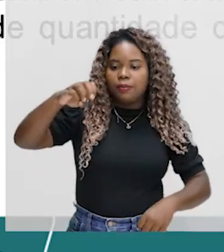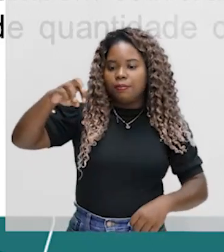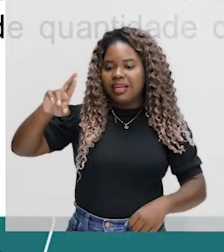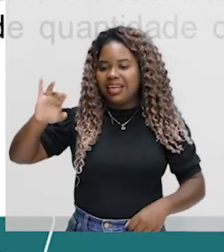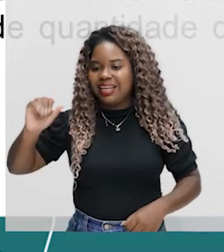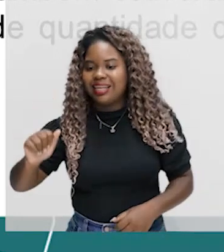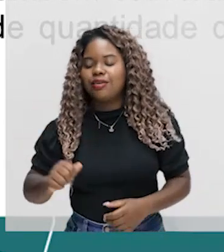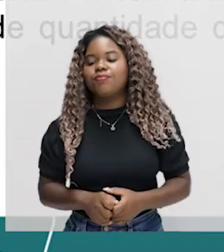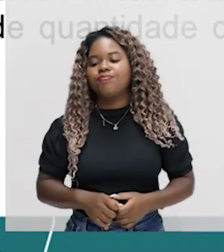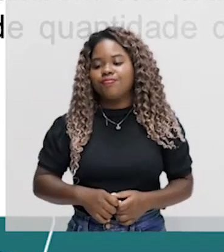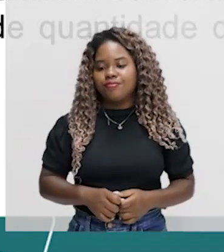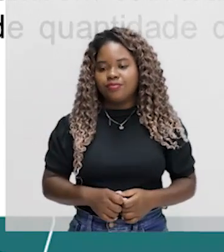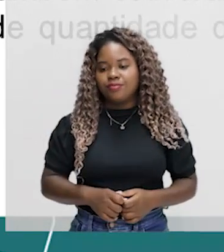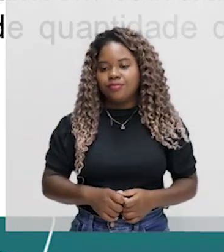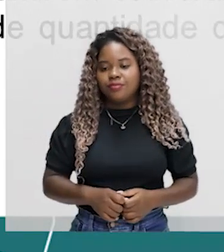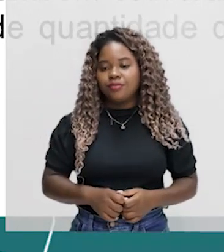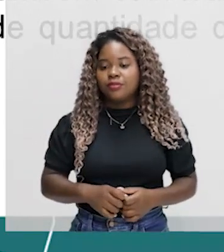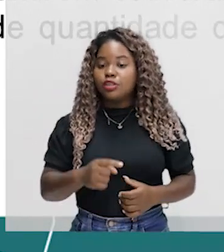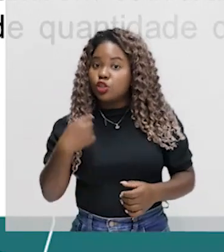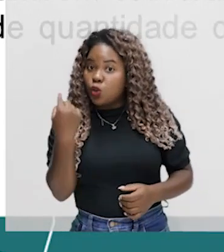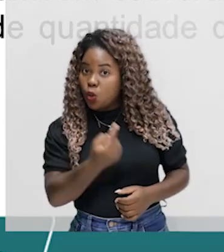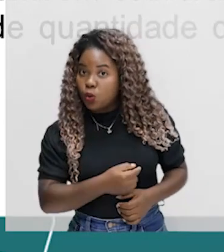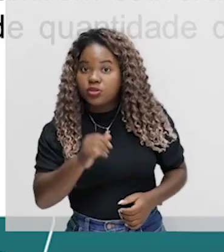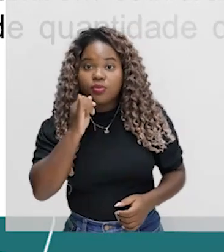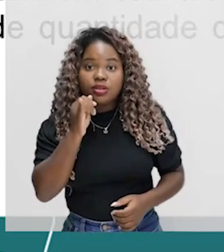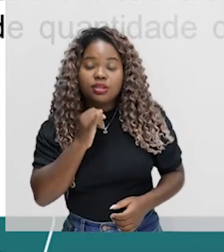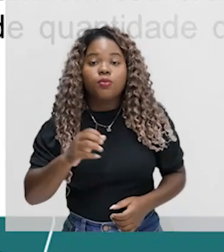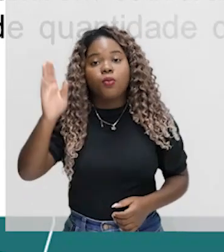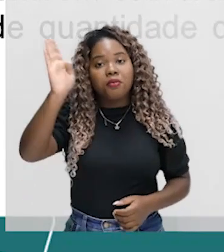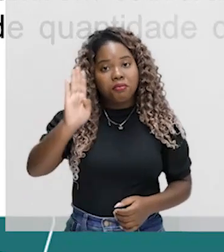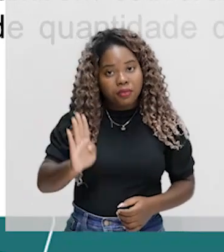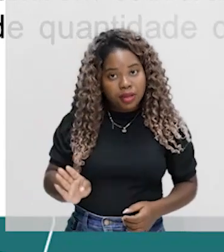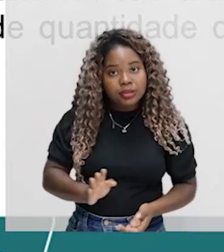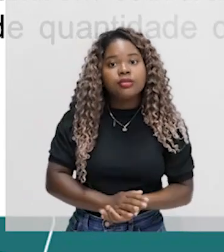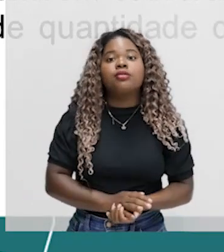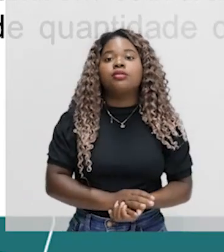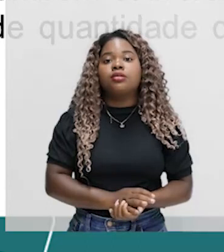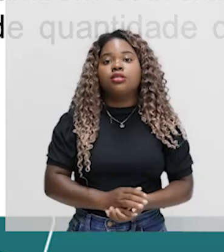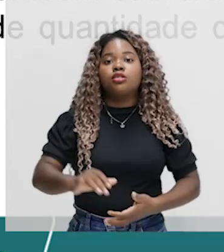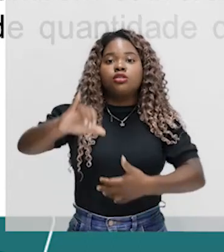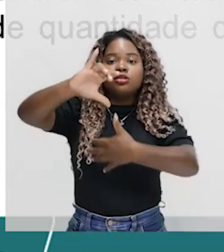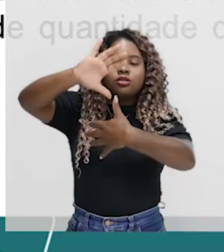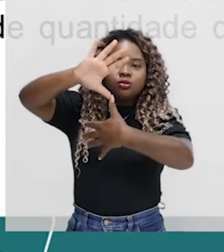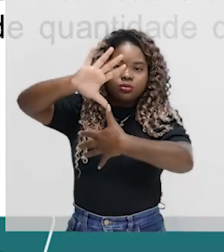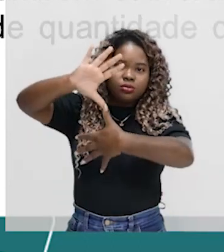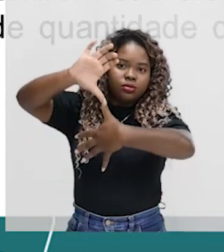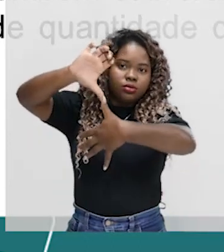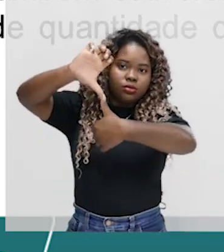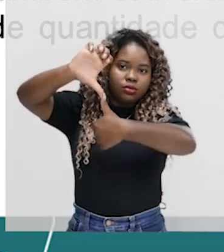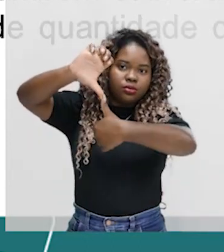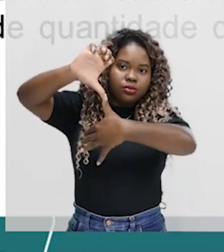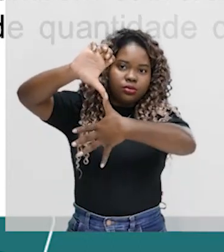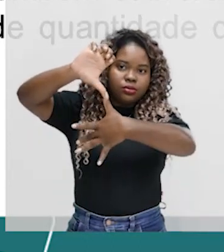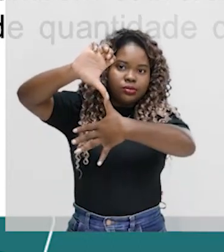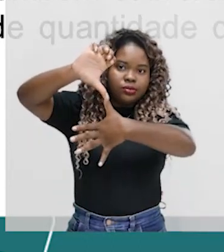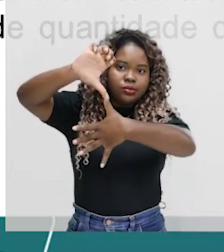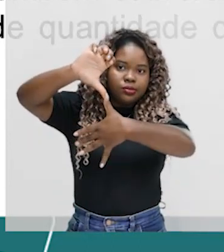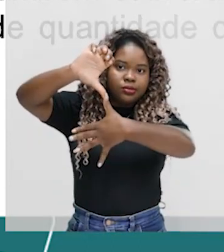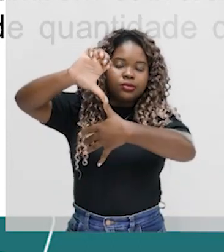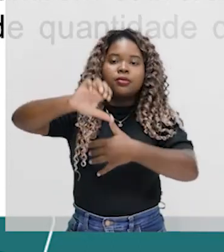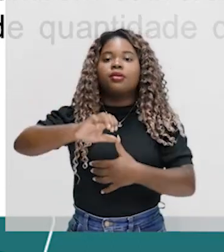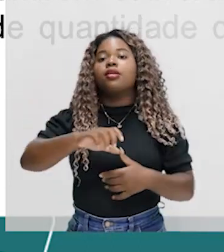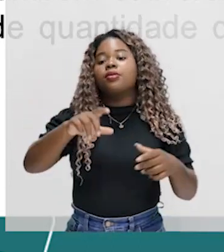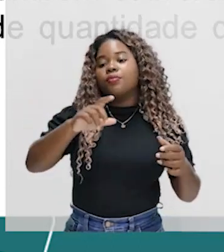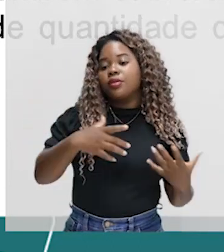hispanohablantes. América somos nós, o Brasil, e nós estamos na América do Sul, mas além dessa eu tenho América do Norte e América